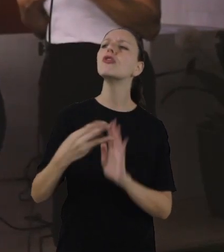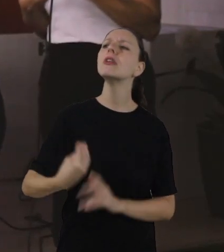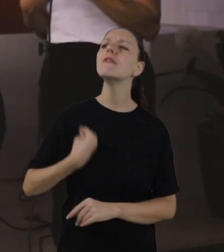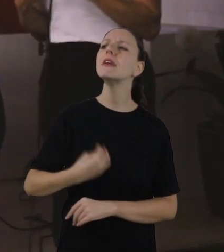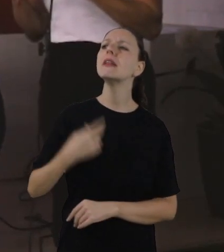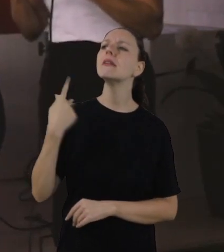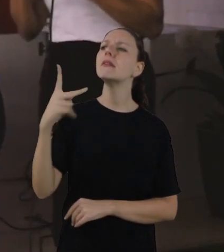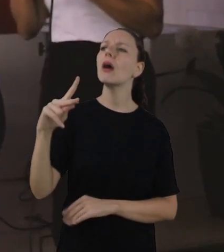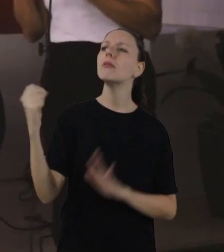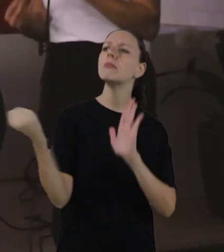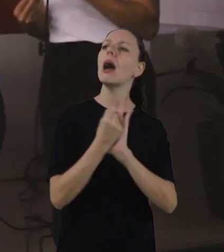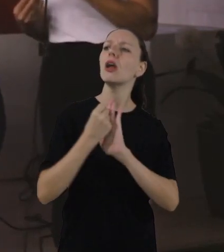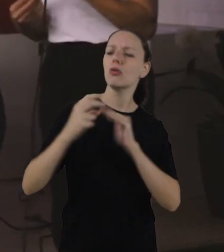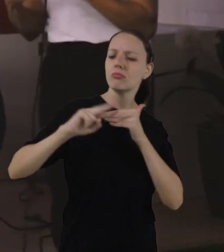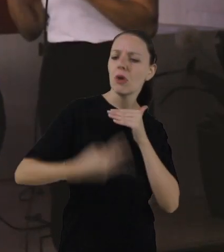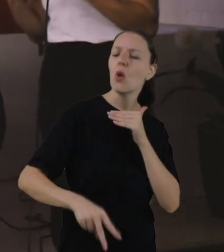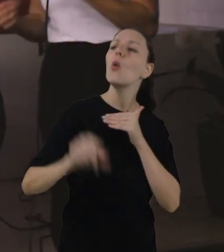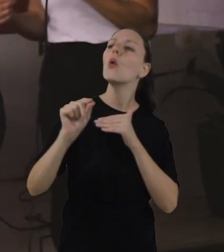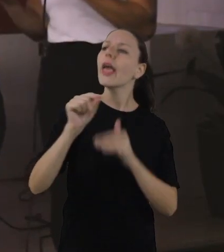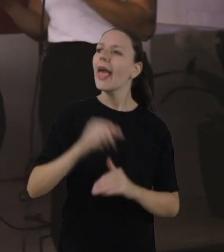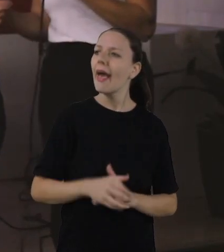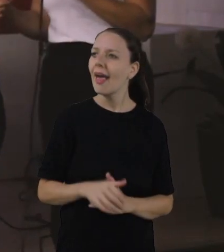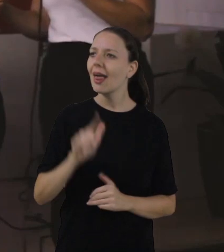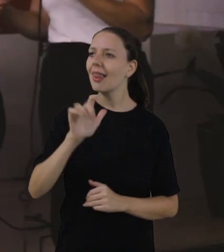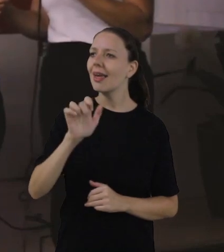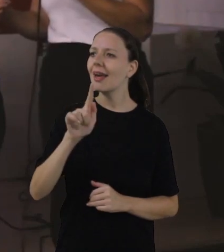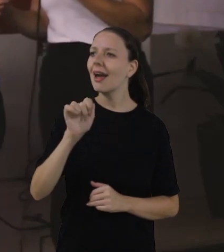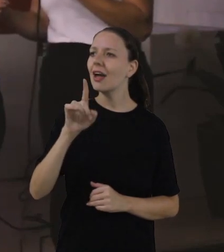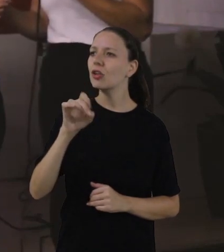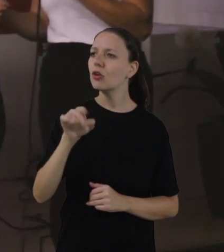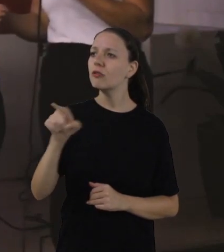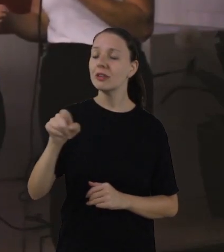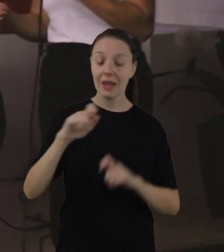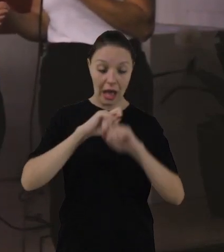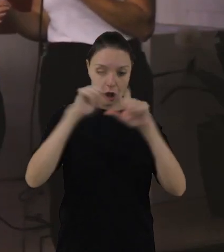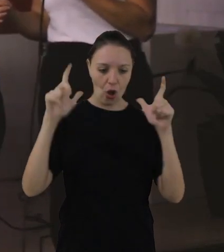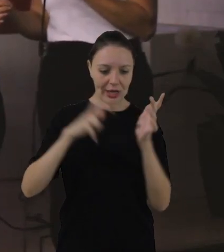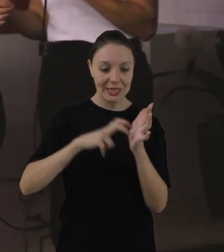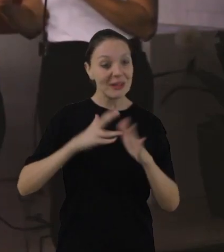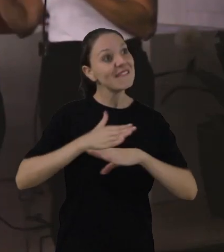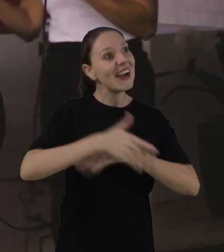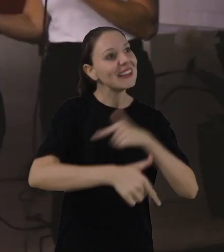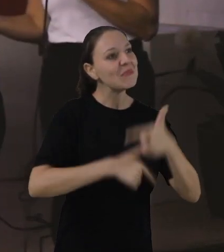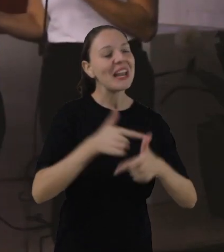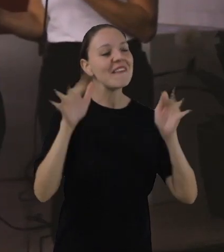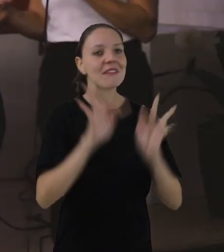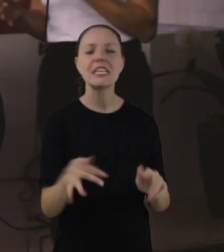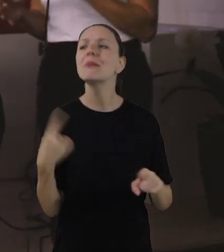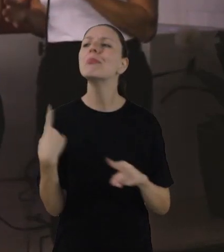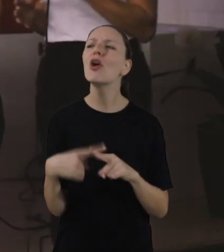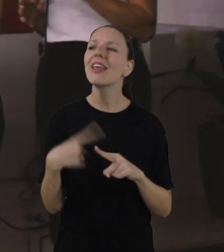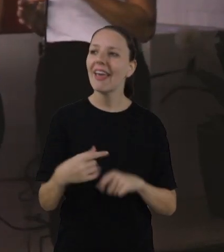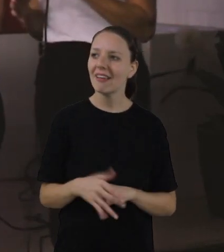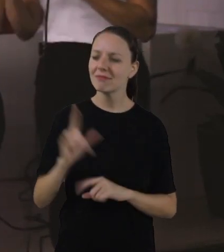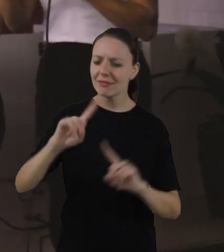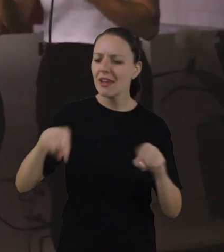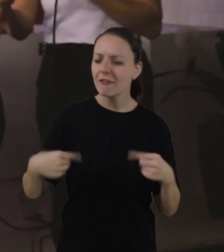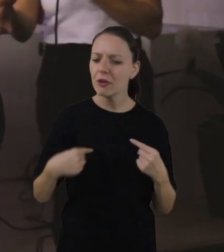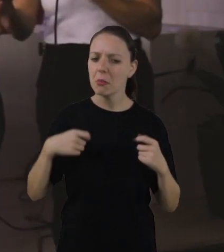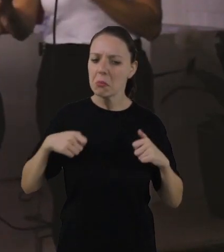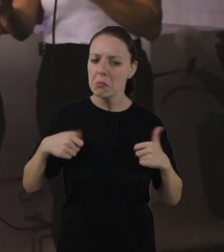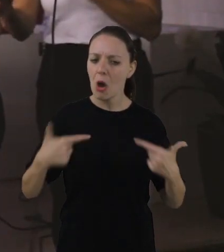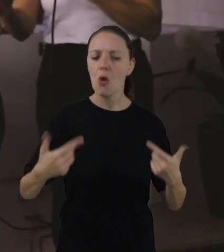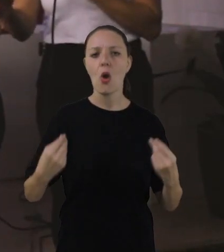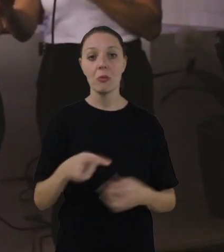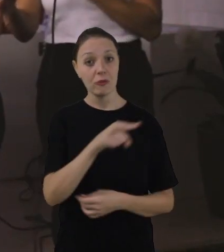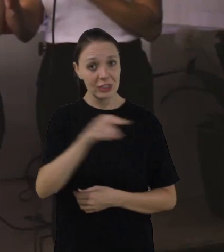que me faz, em essência, levantar motivado para ir para o ambiente de trabalho? A enfrentar tantos desafios que a gente enfrenta, vocês